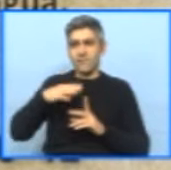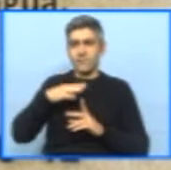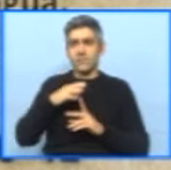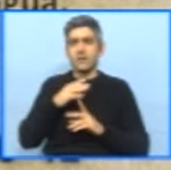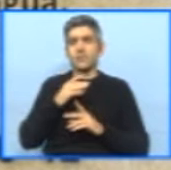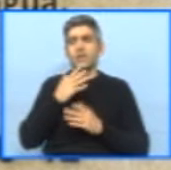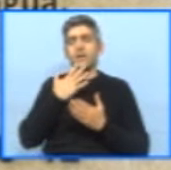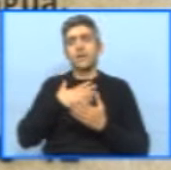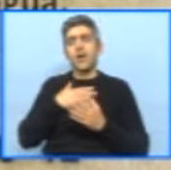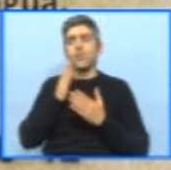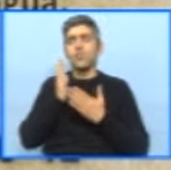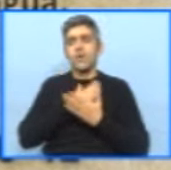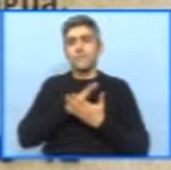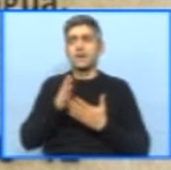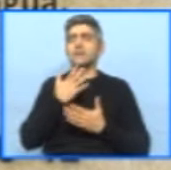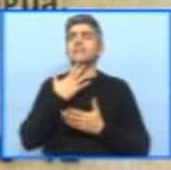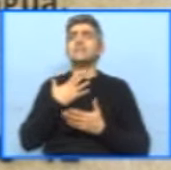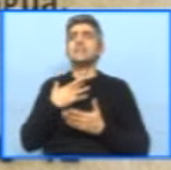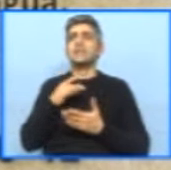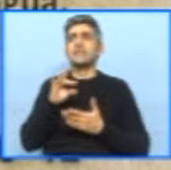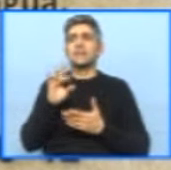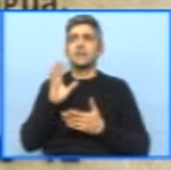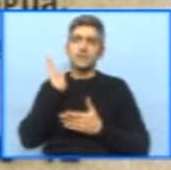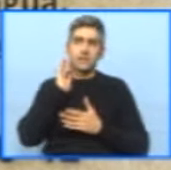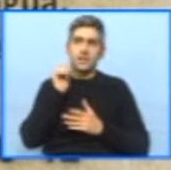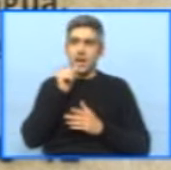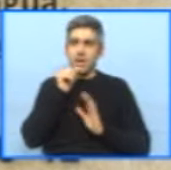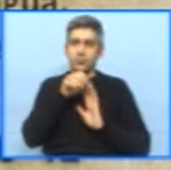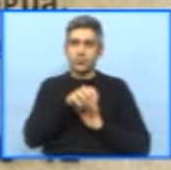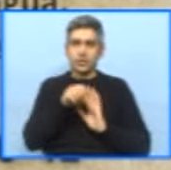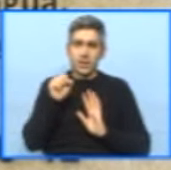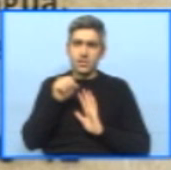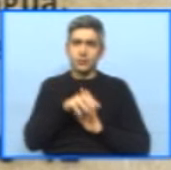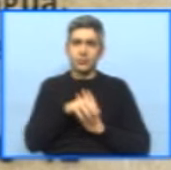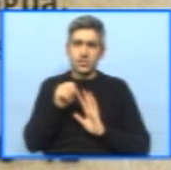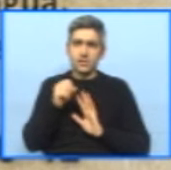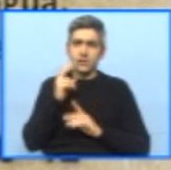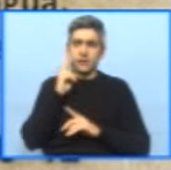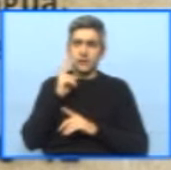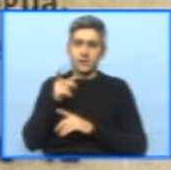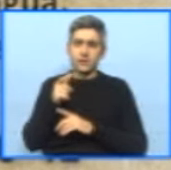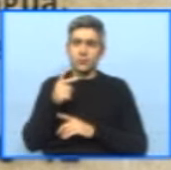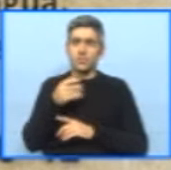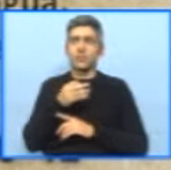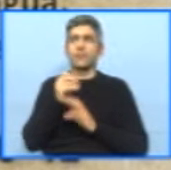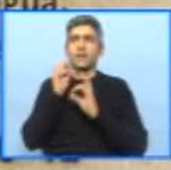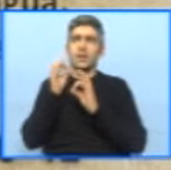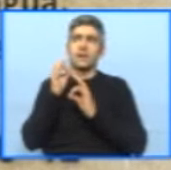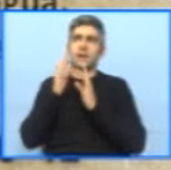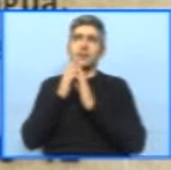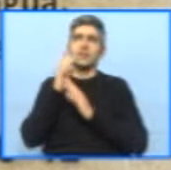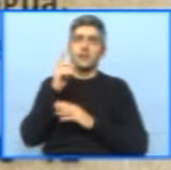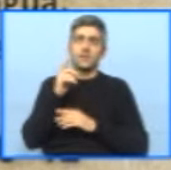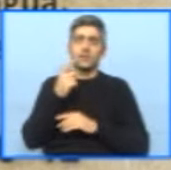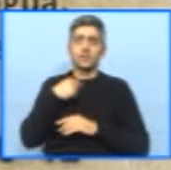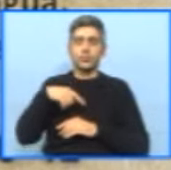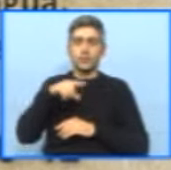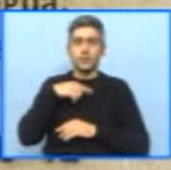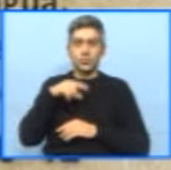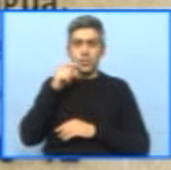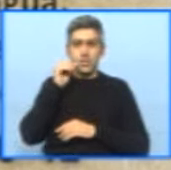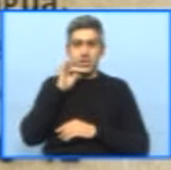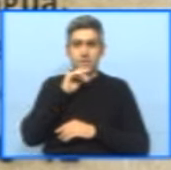mais sede e não tenha de vir aqui buscá-la. Vejo que és profeta. Os nossos pais adoraram